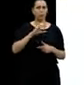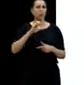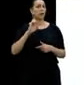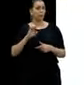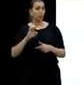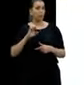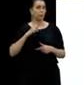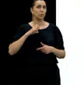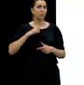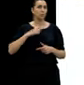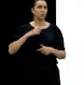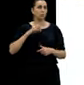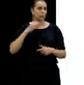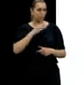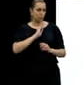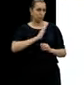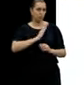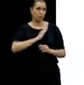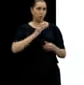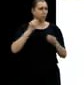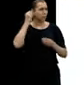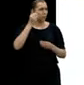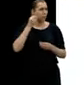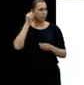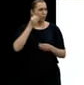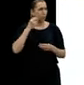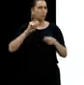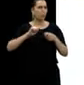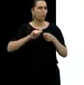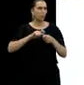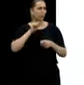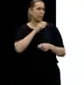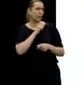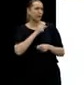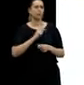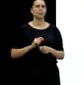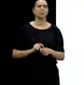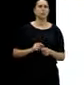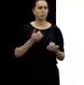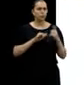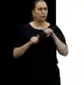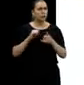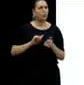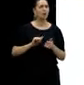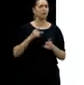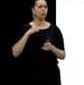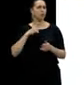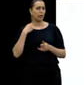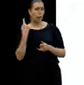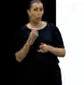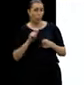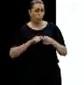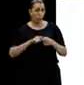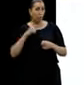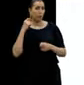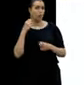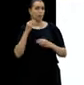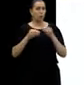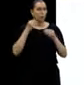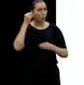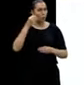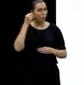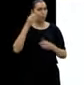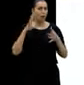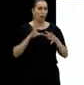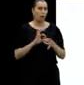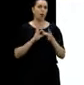aqui é para vocês entenderem um pouco dos experimentos que nós realizamos lá. Porque esses experimentos estão ligados diretamente com